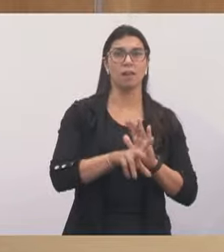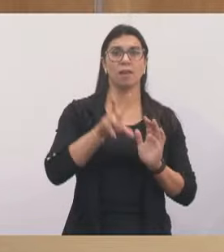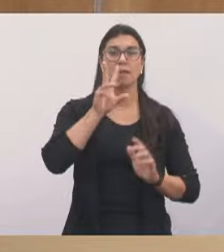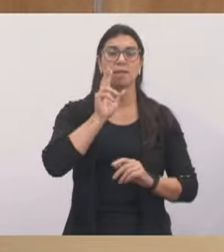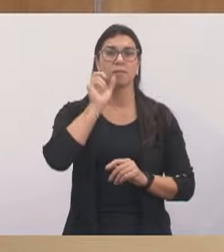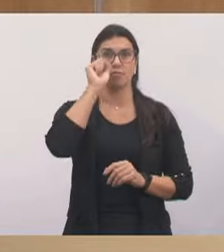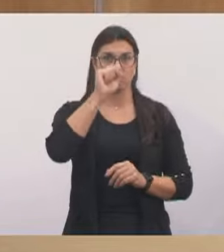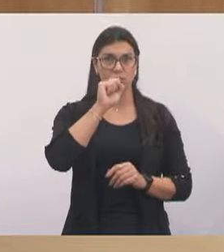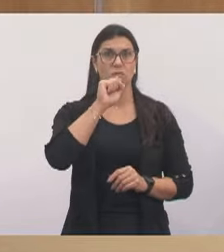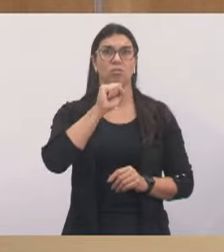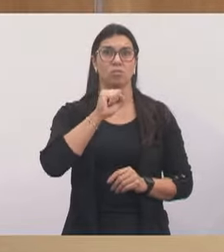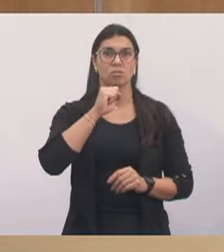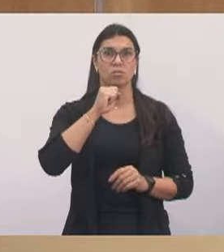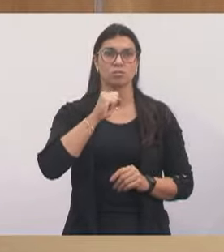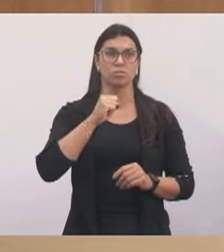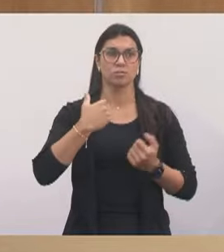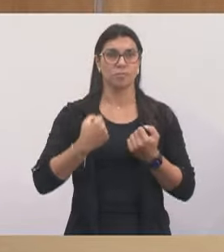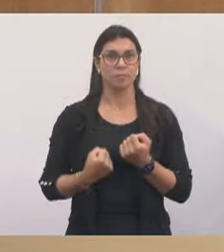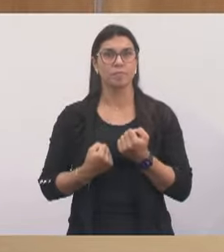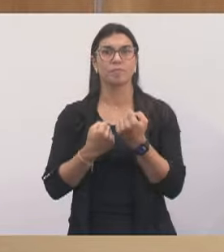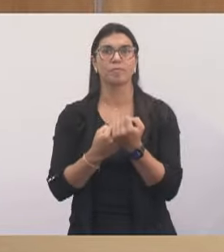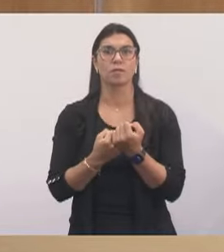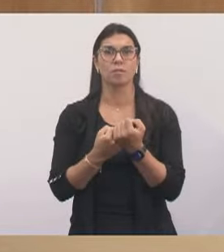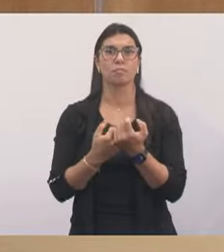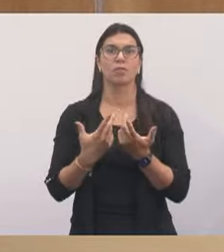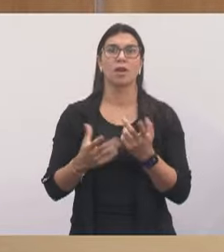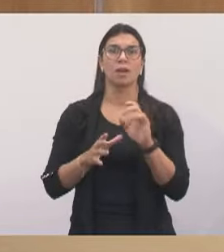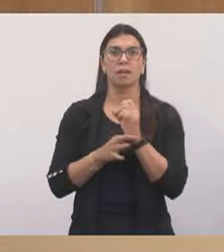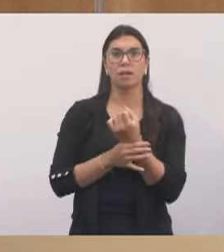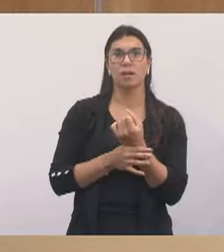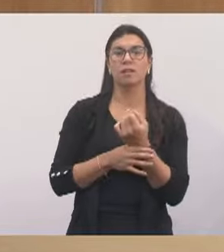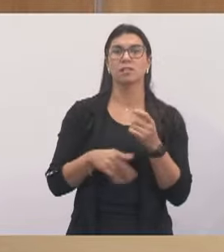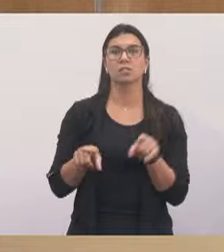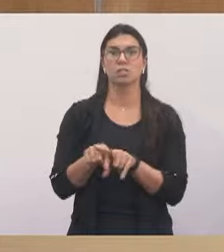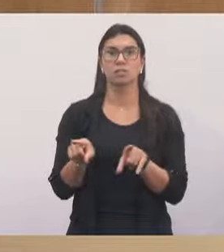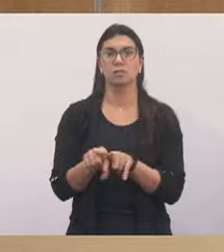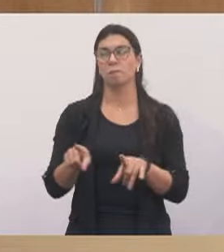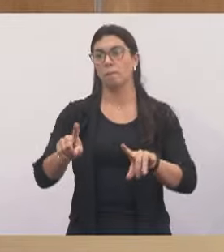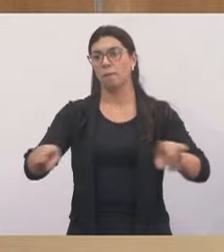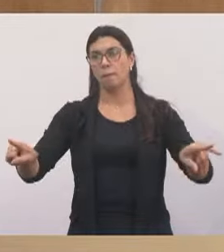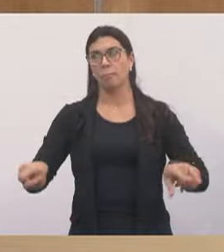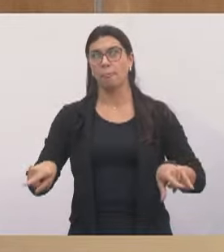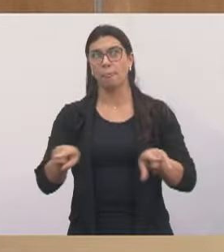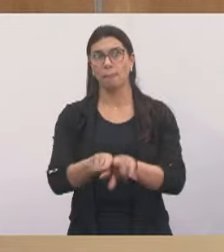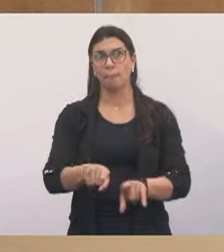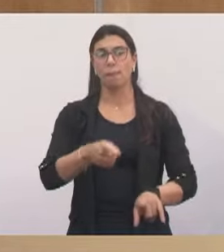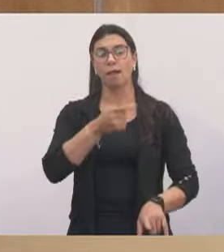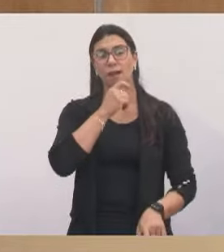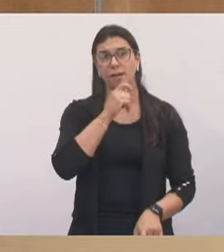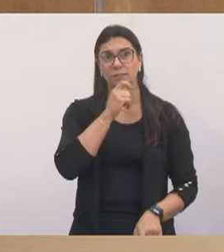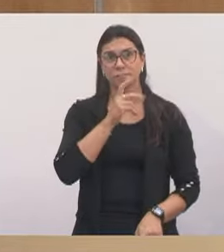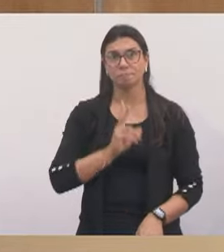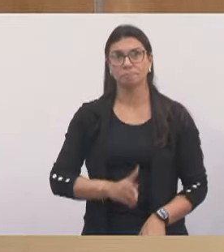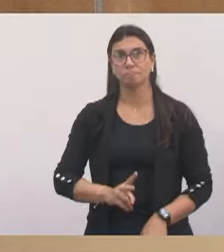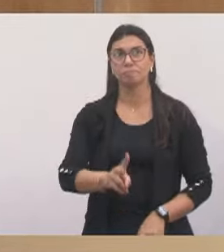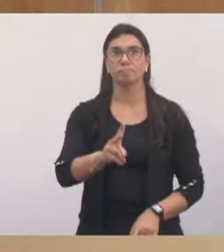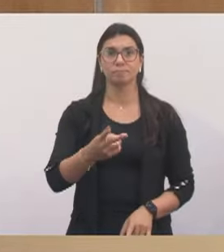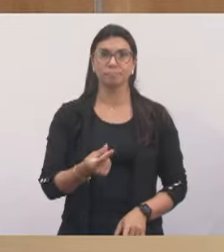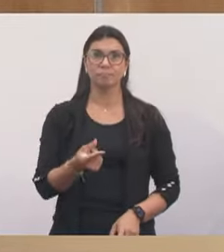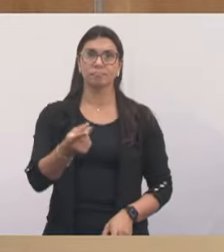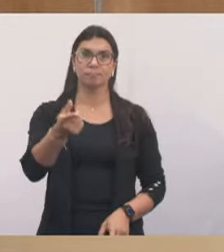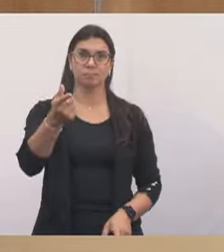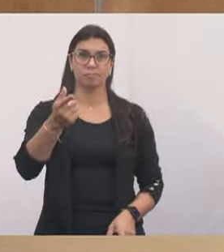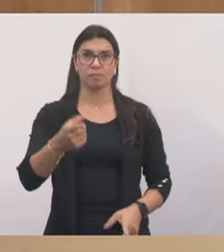gente precisa criar mecanismos, Paulinho, para que a gente consiga garantir que esses campos ainda se eternizem,